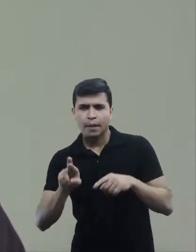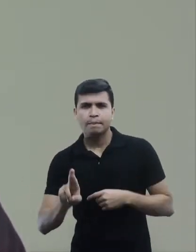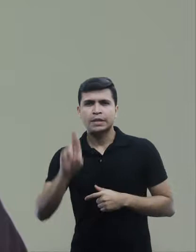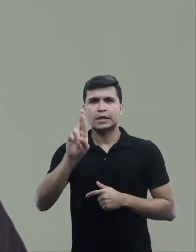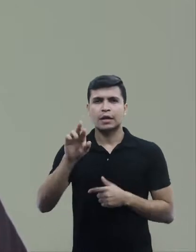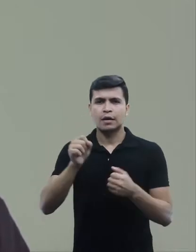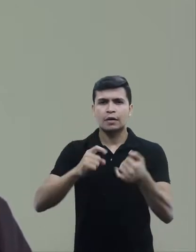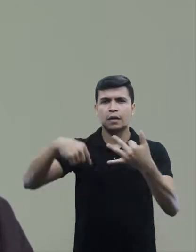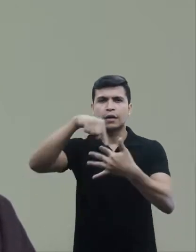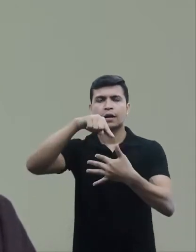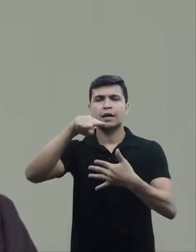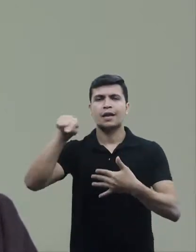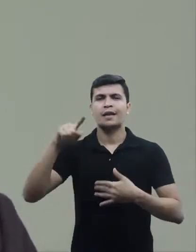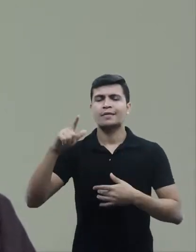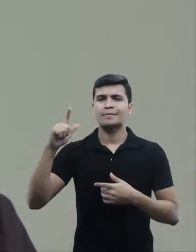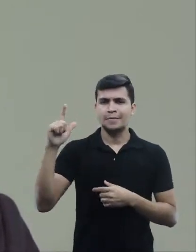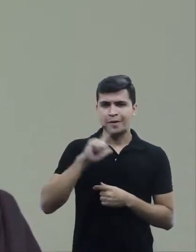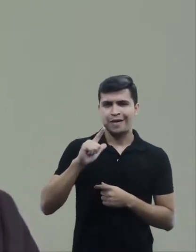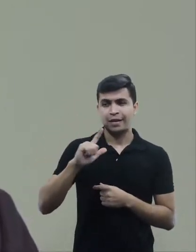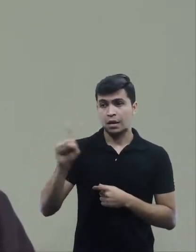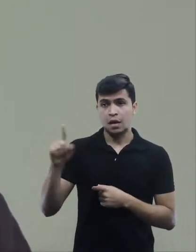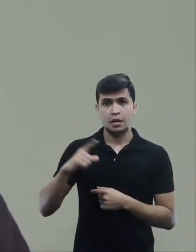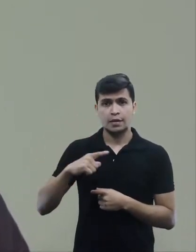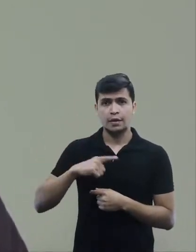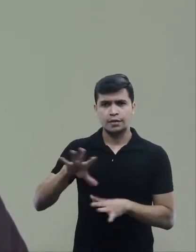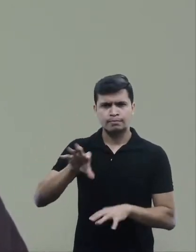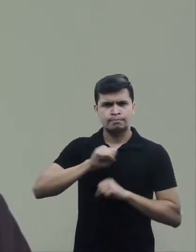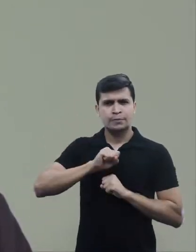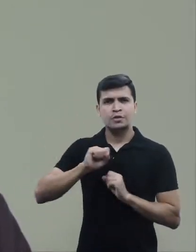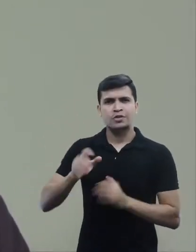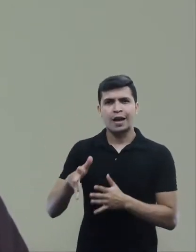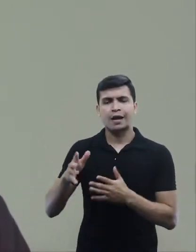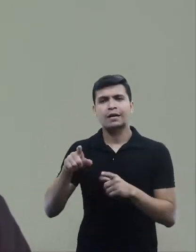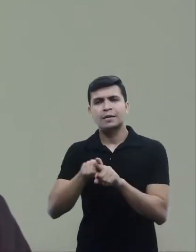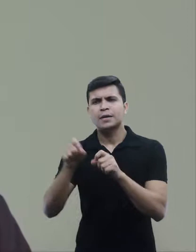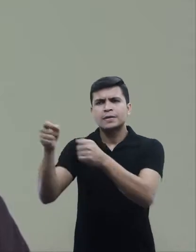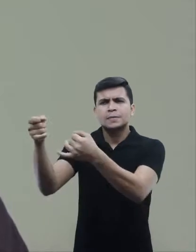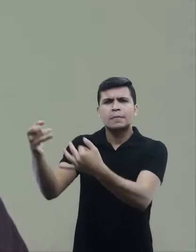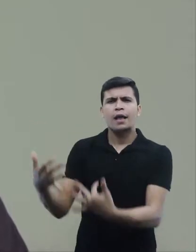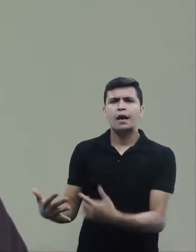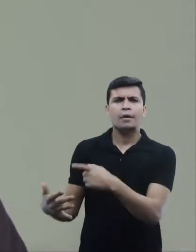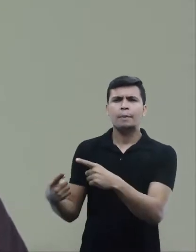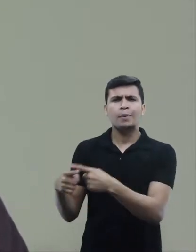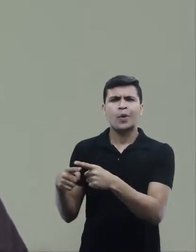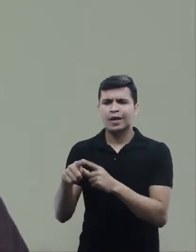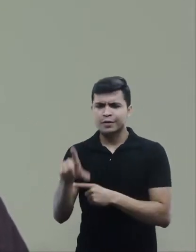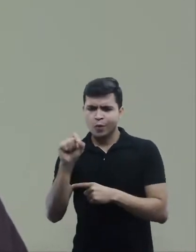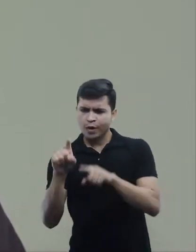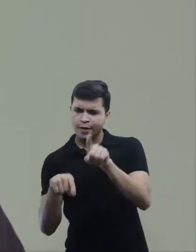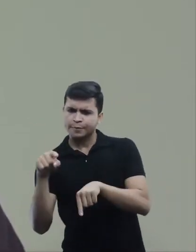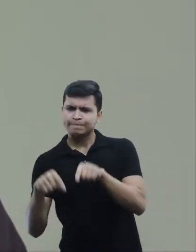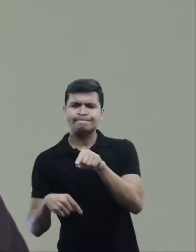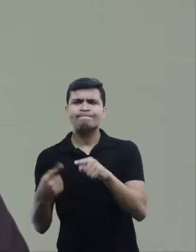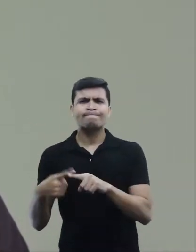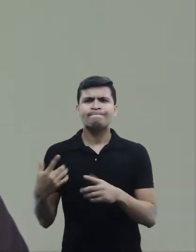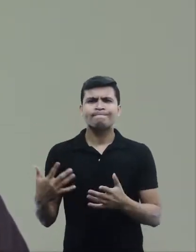de desenvolvimento das competências em questão, em que eles se encontram e também explicarão por que escolheram esse